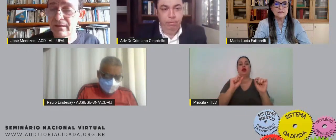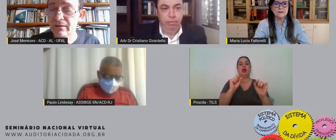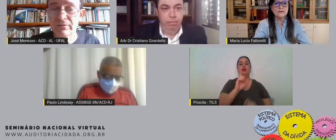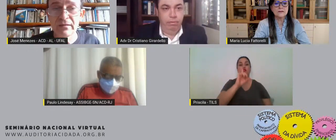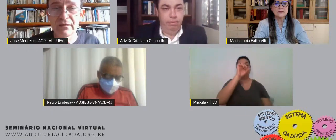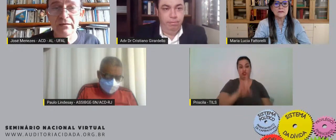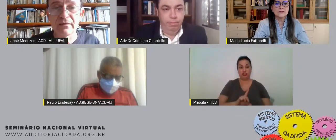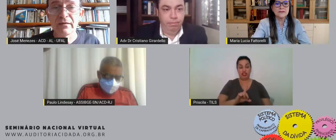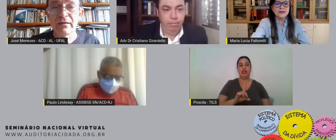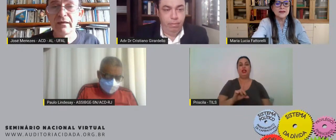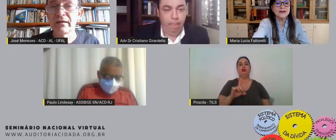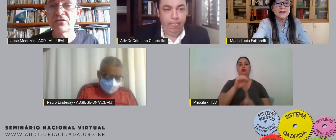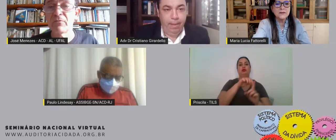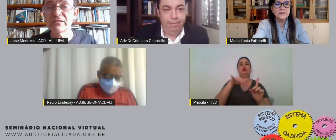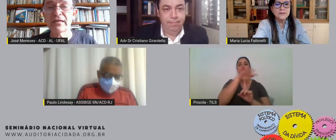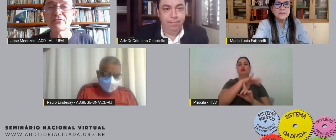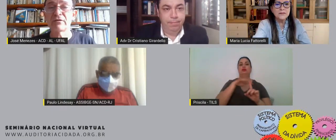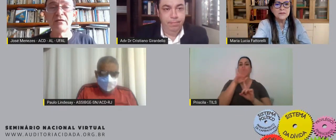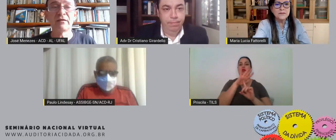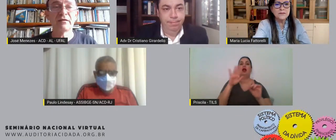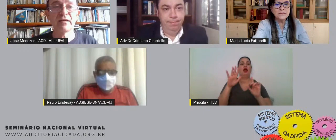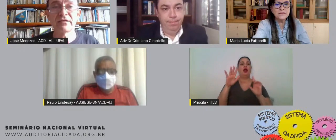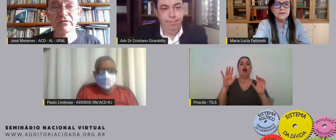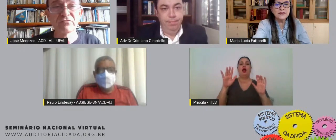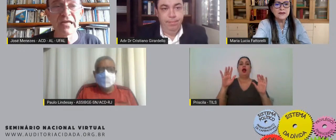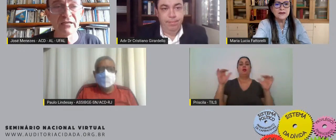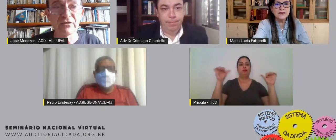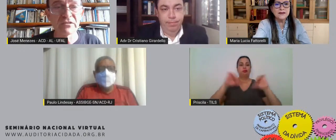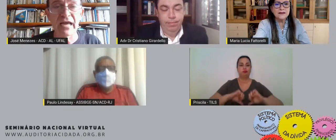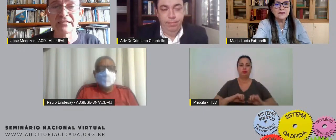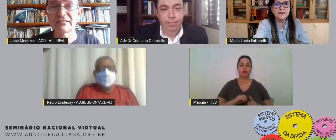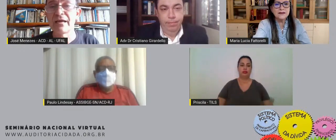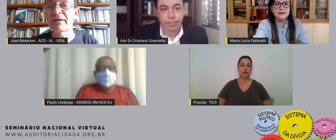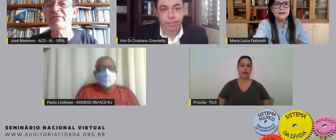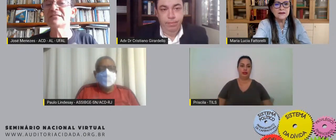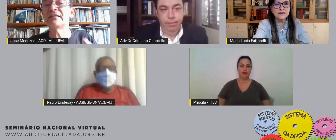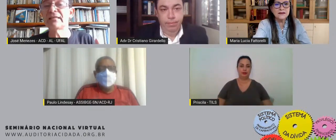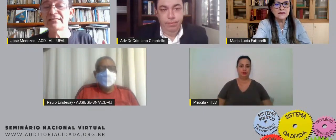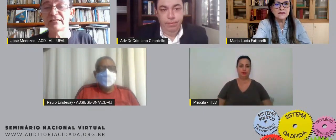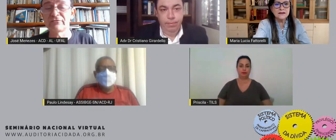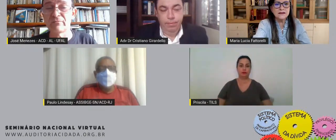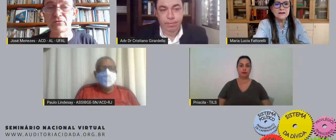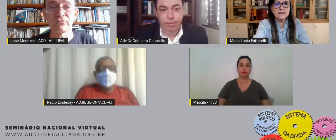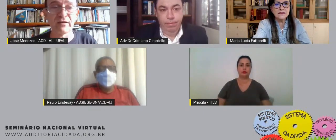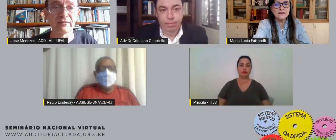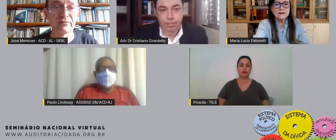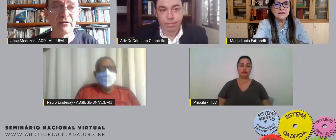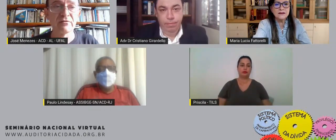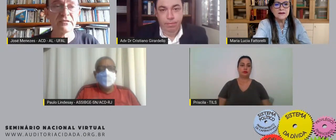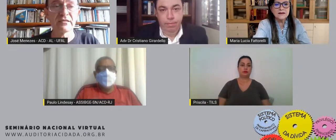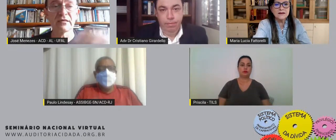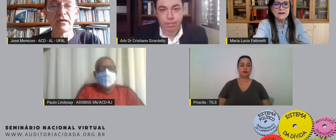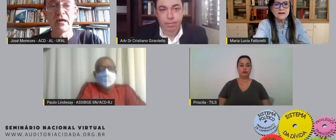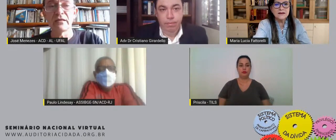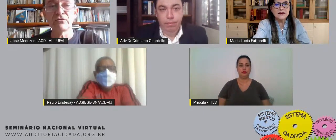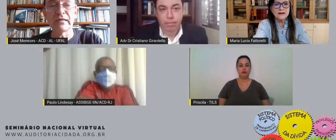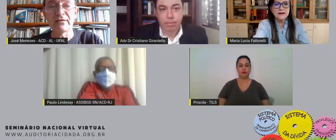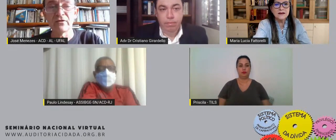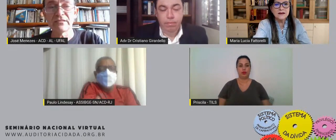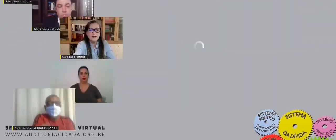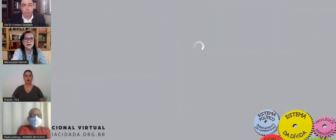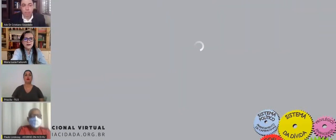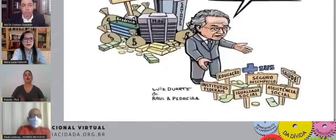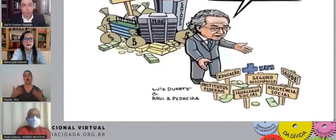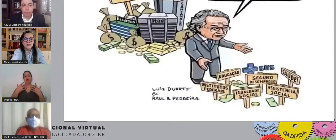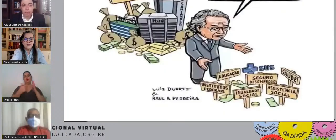Rapidamente, eu queria só mostrar isso aqui. São charge para facilitar, de certa forma, o que eu estou falando. Ou seja, de